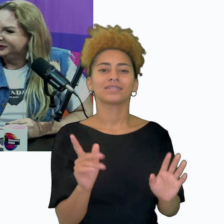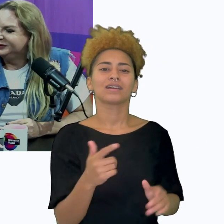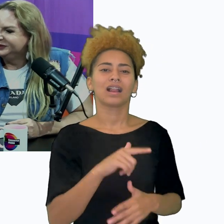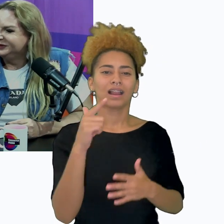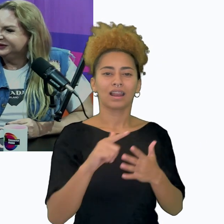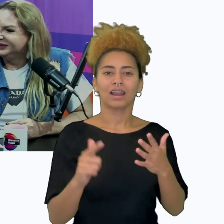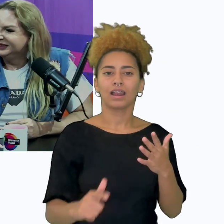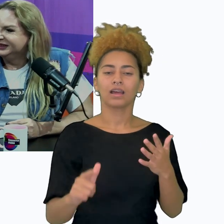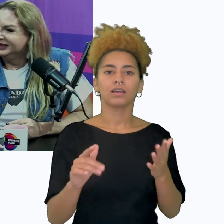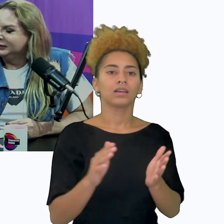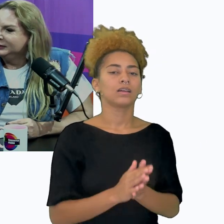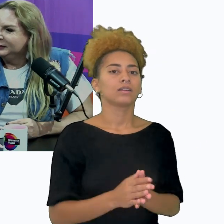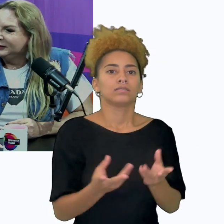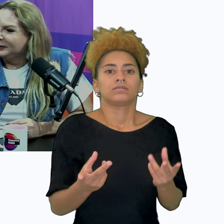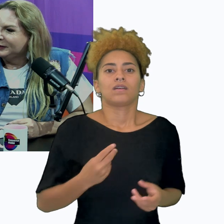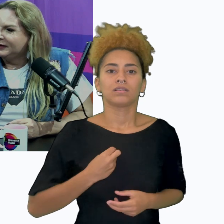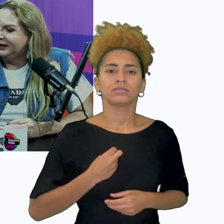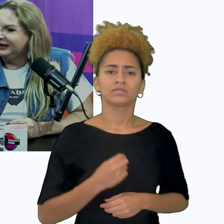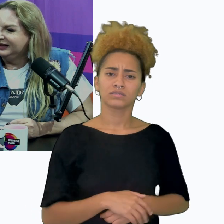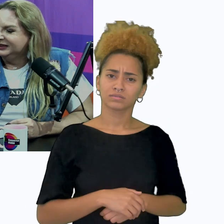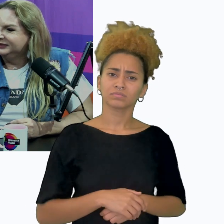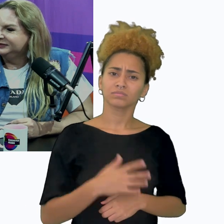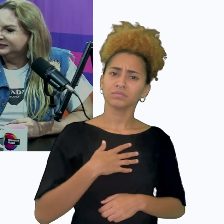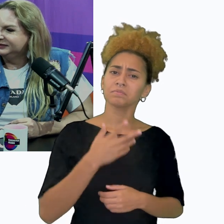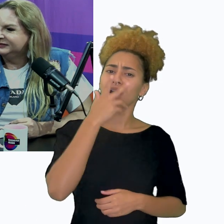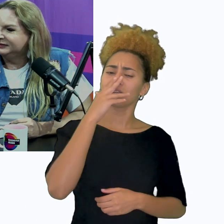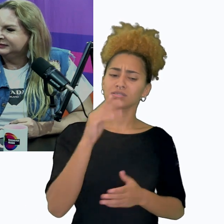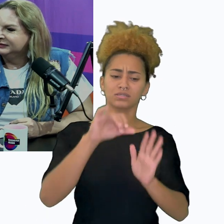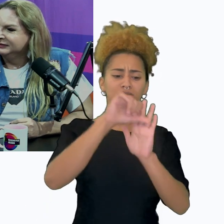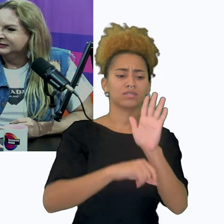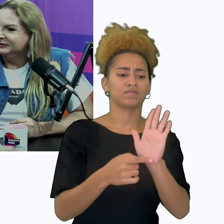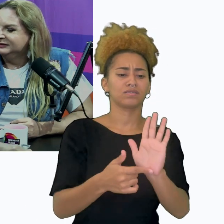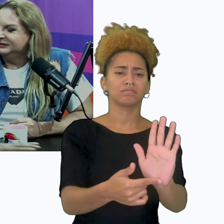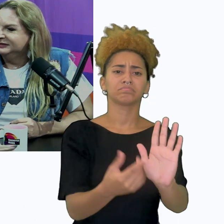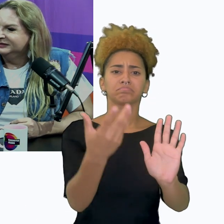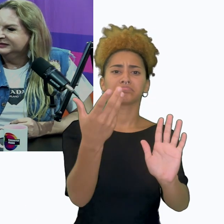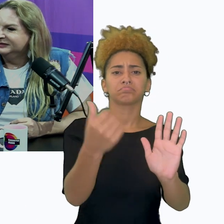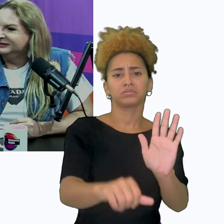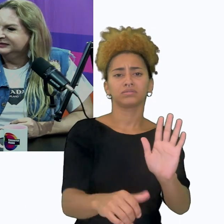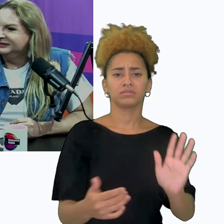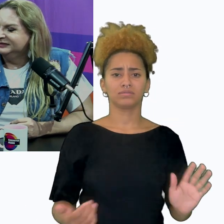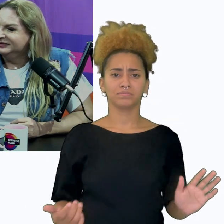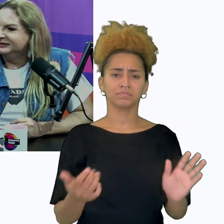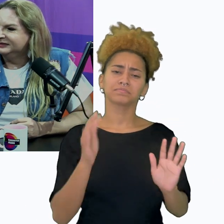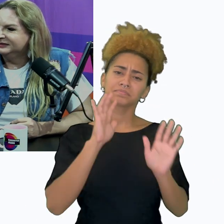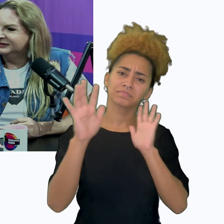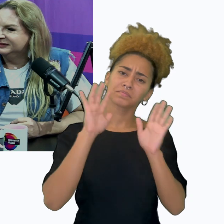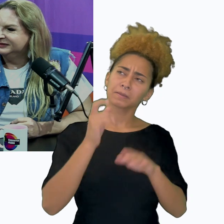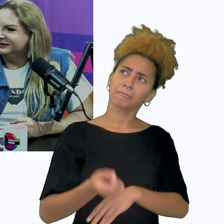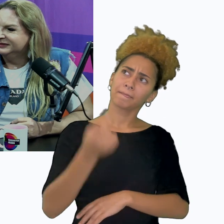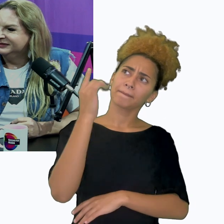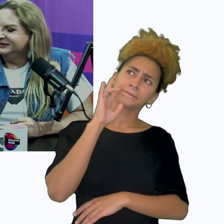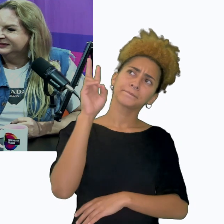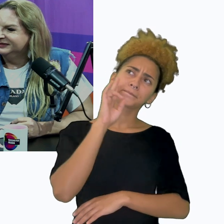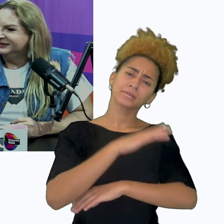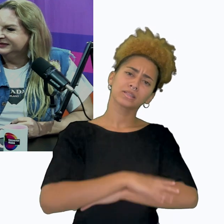vou nem falar. Mas deu umas coisas tão absurdas. Sim. Que seu currículo não tá servindo pra nada. Assim mesmo, assim, fala, meu Deus, 40 anos